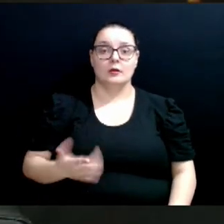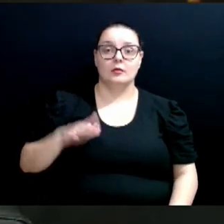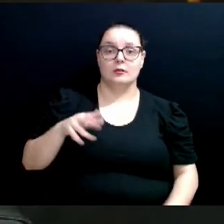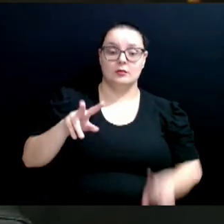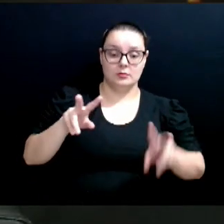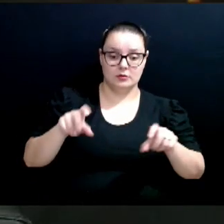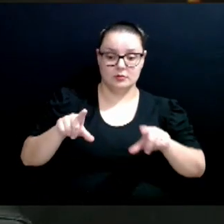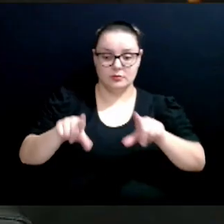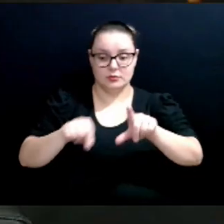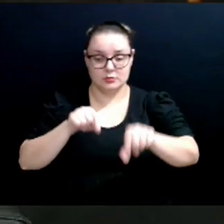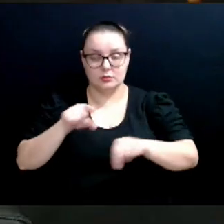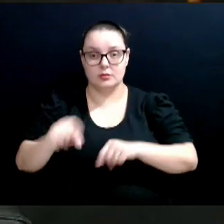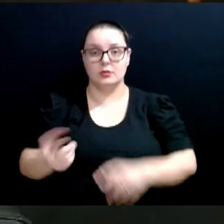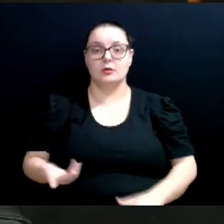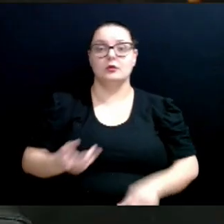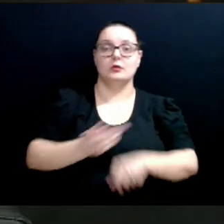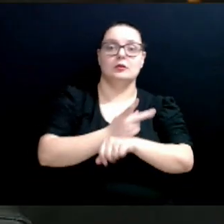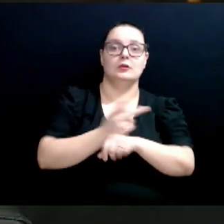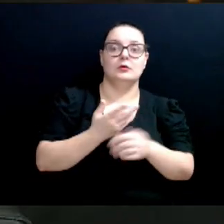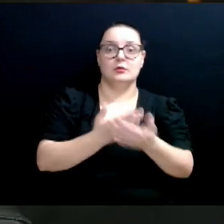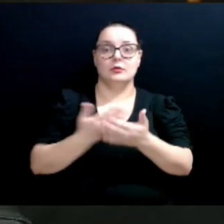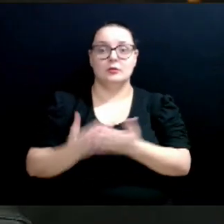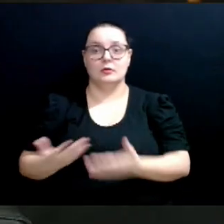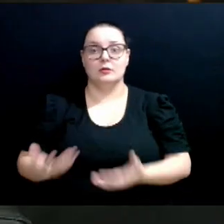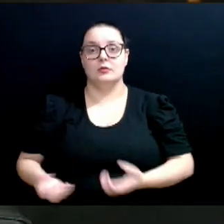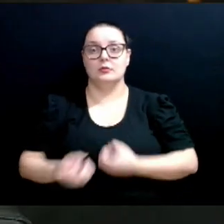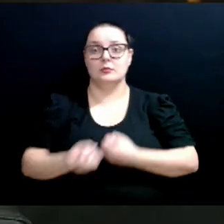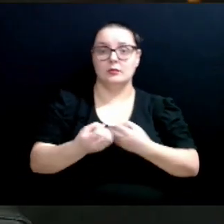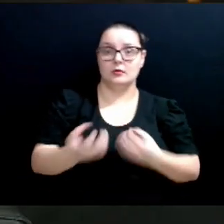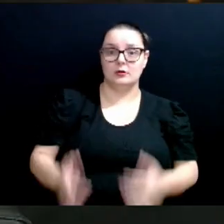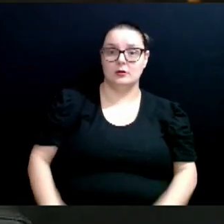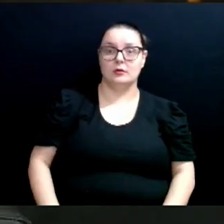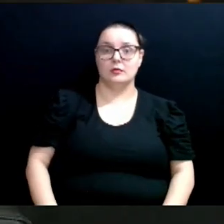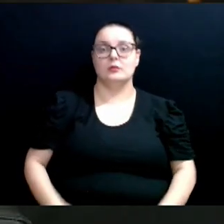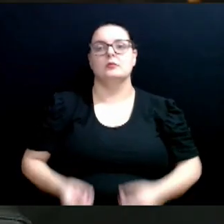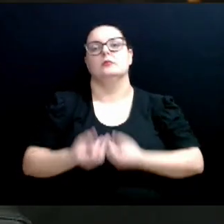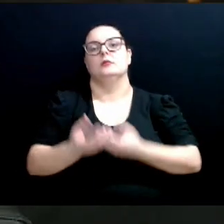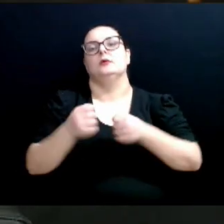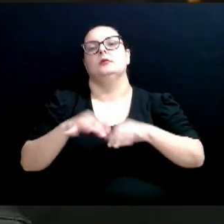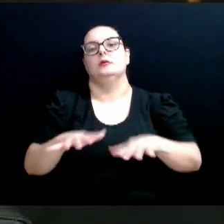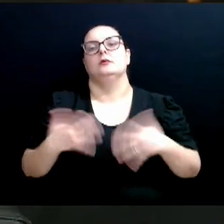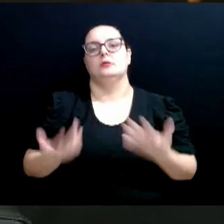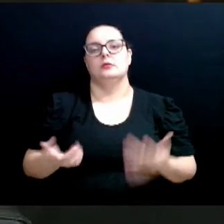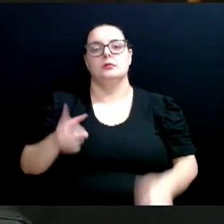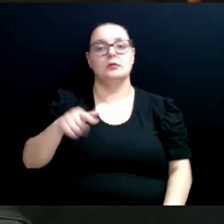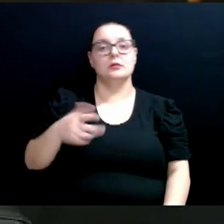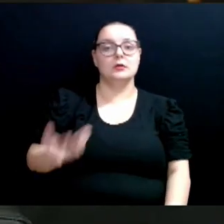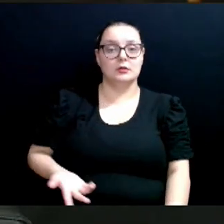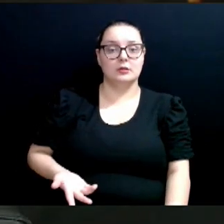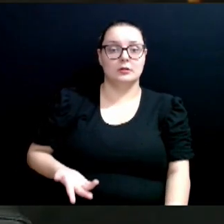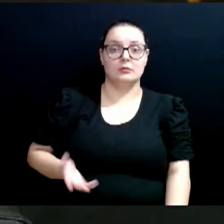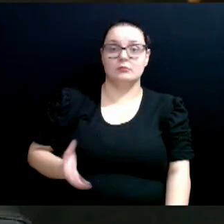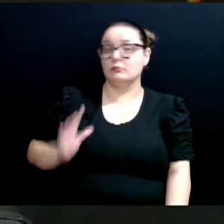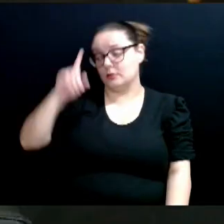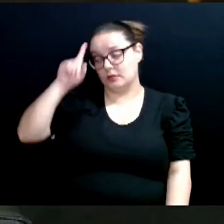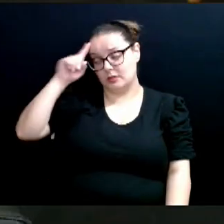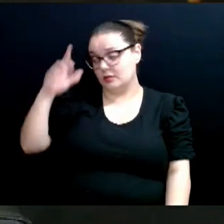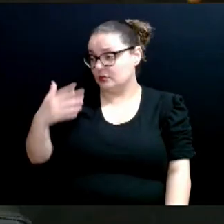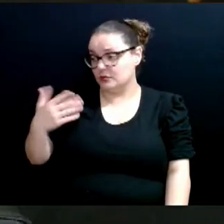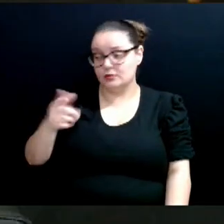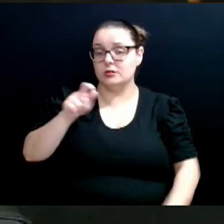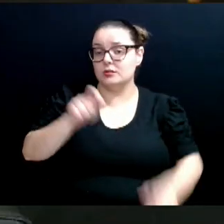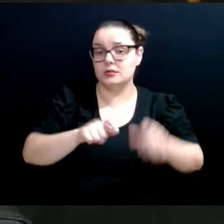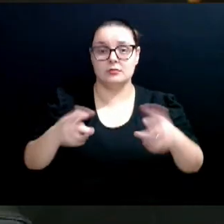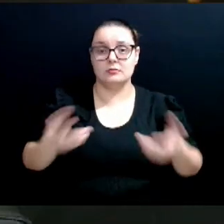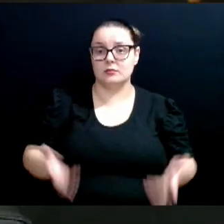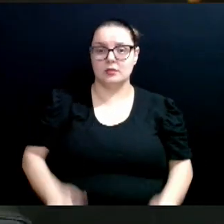gente vai buscar e tal, e a gente busca informação para poder repassar, e geralmente é o que acontece no dia a dia das pessoas. E aí uma